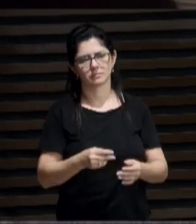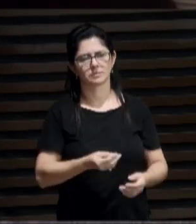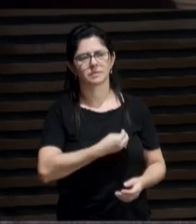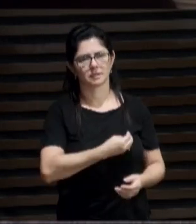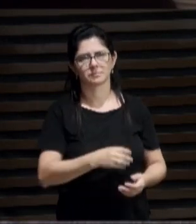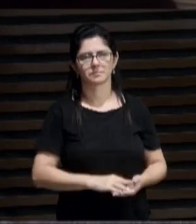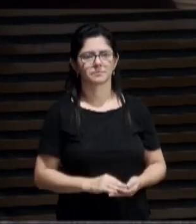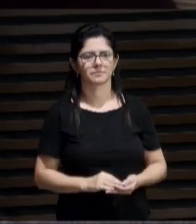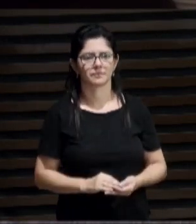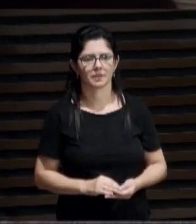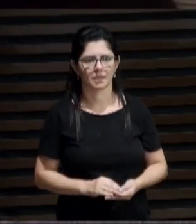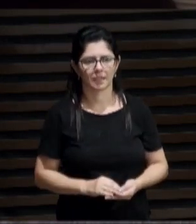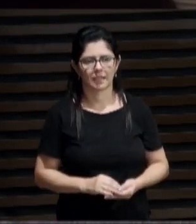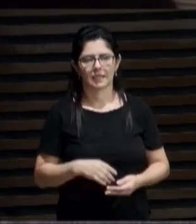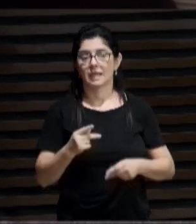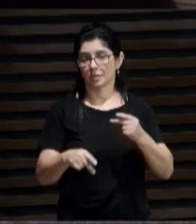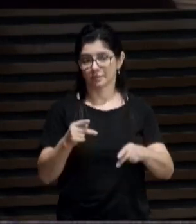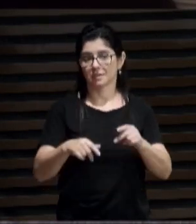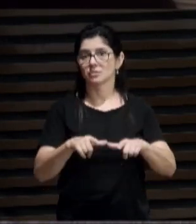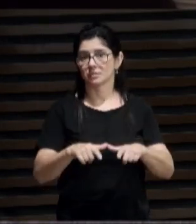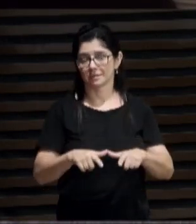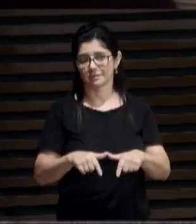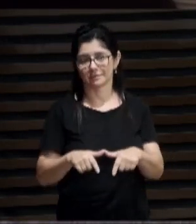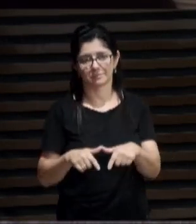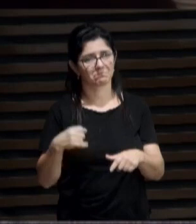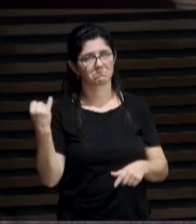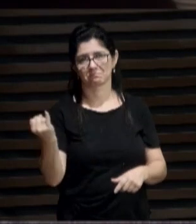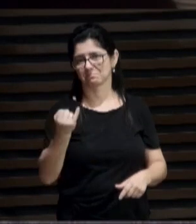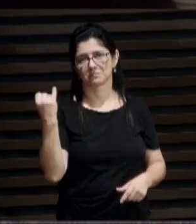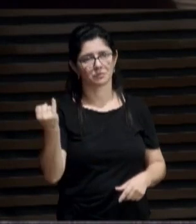dando a devida importância. E Deus ali